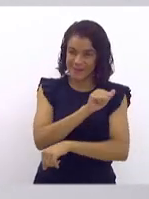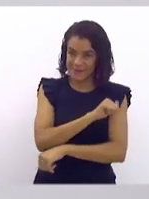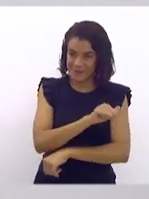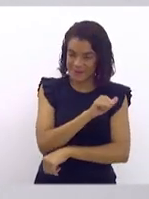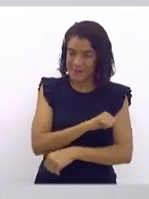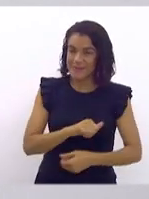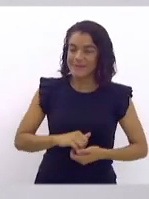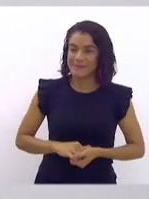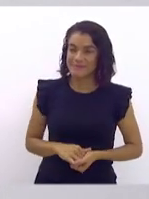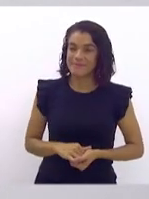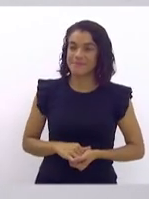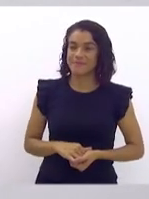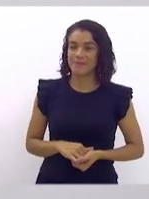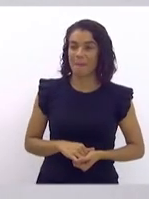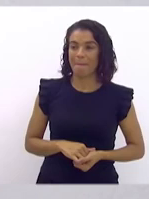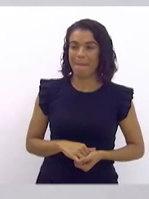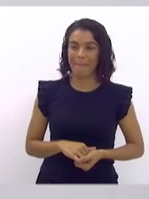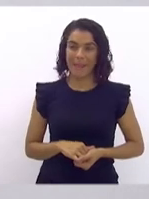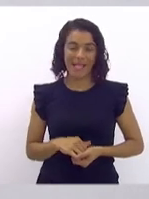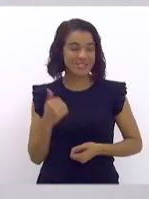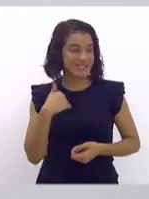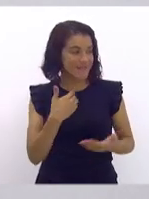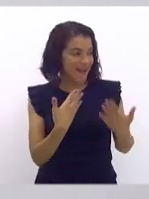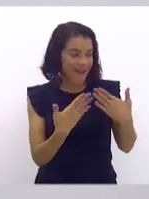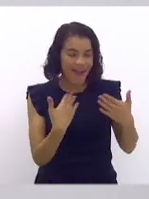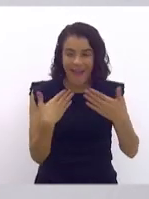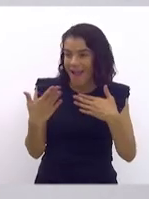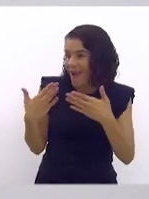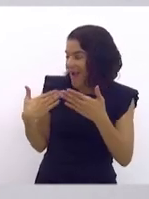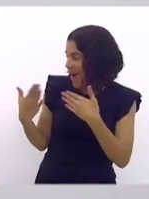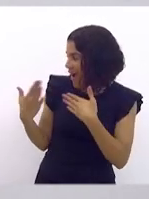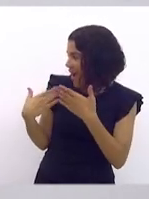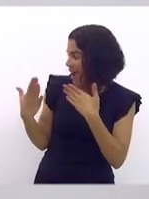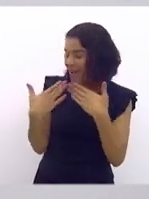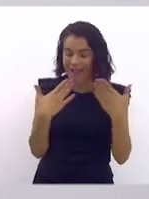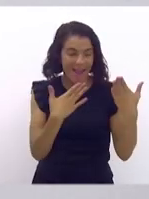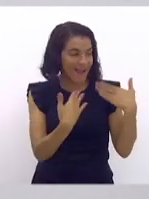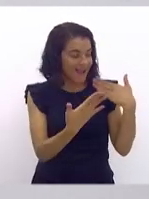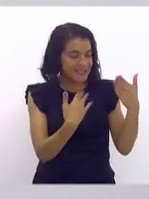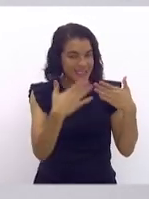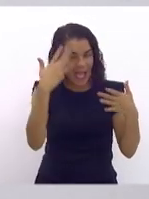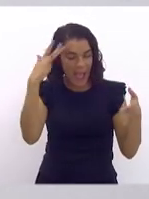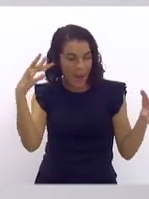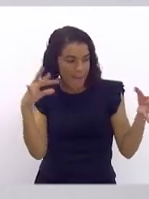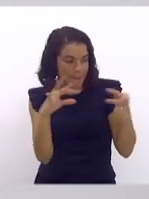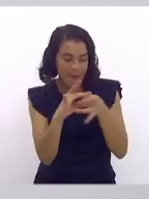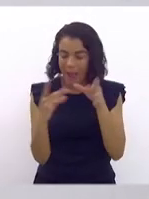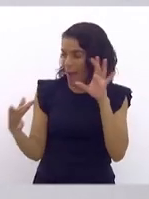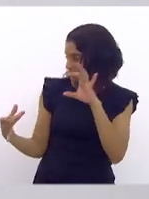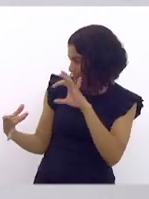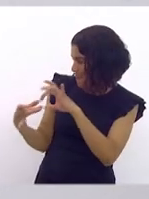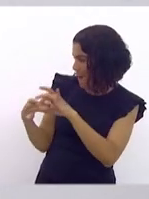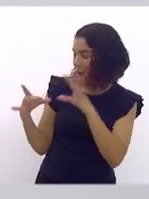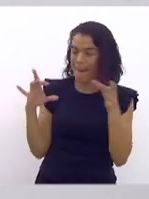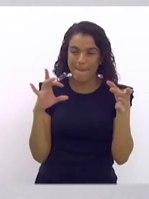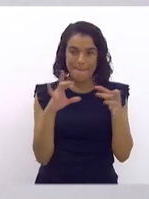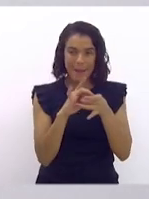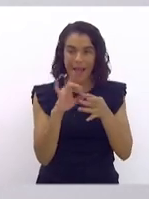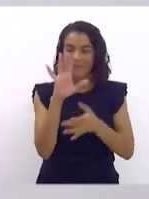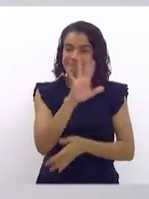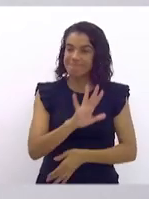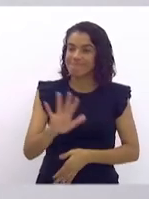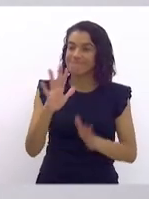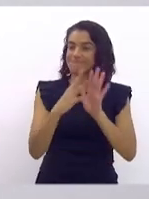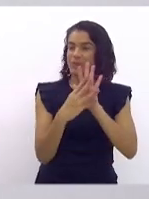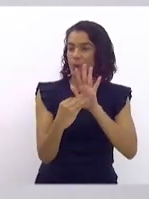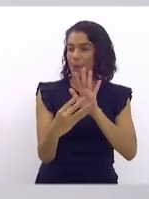né? E aí a gente já estava aqui já costurando a ideia já pegando a estrutura e o escopo do mecanismo que já, um